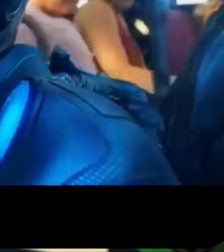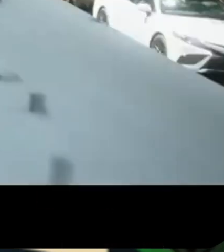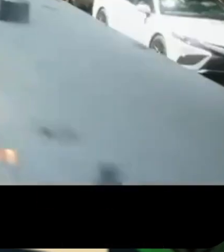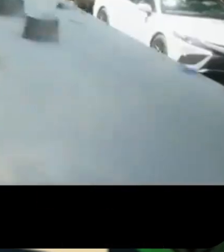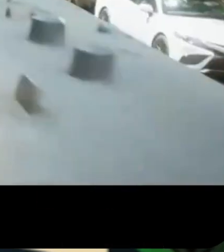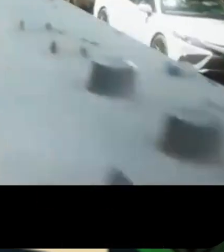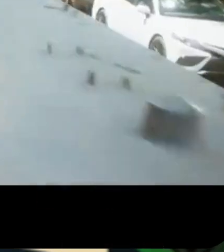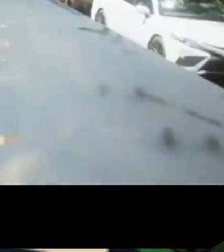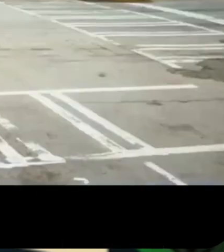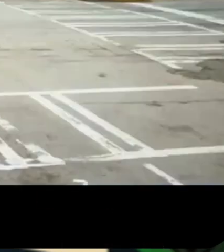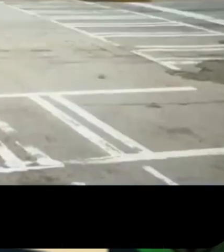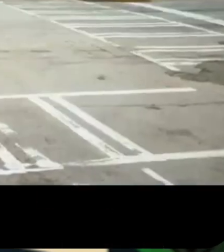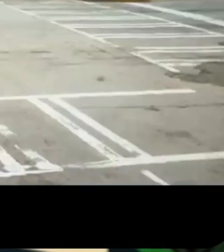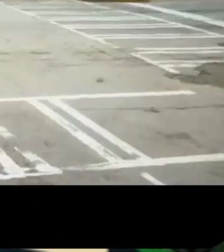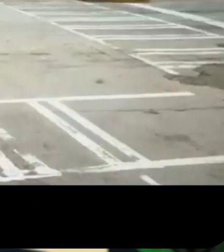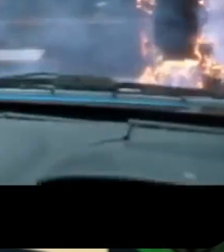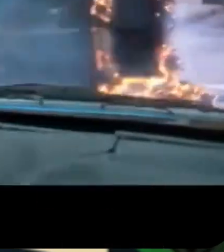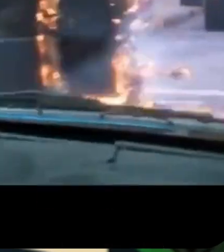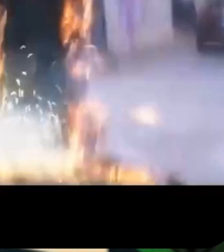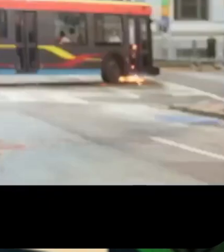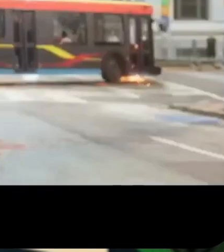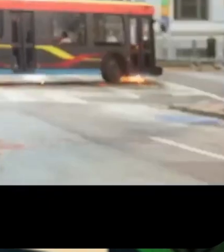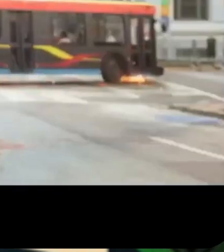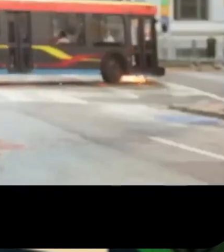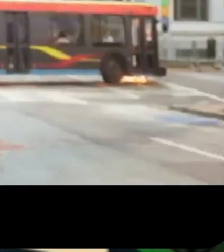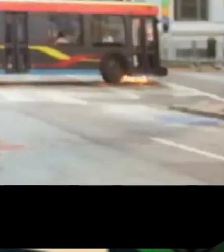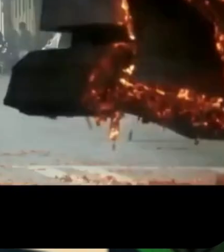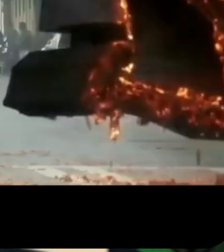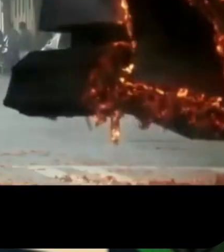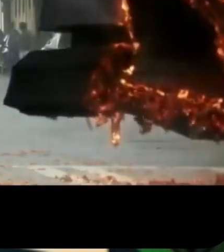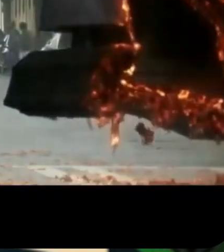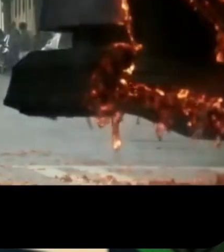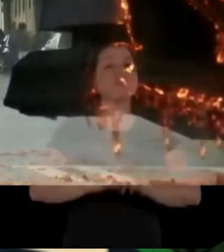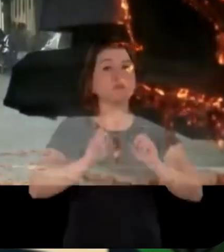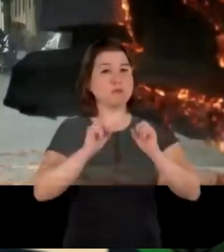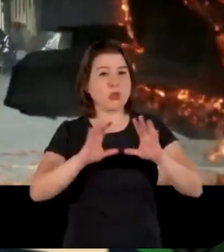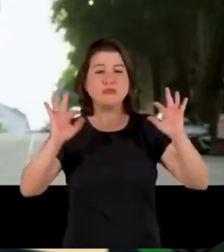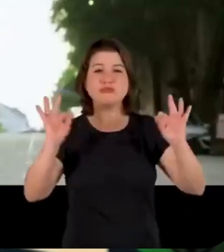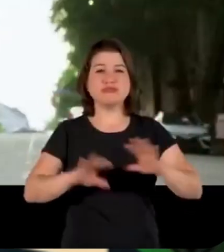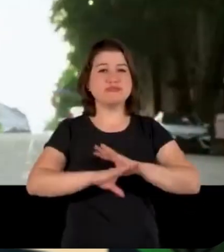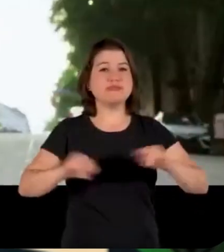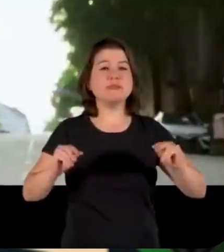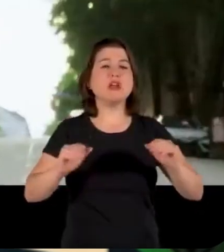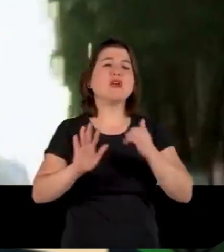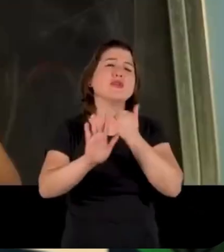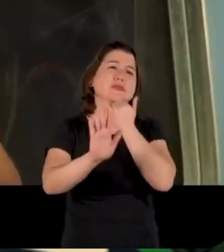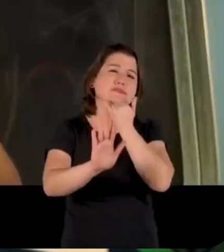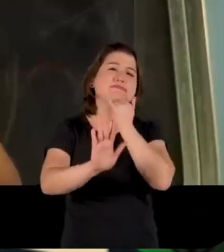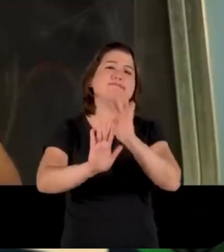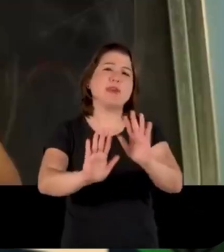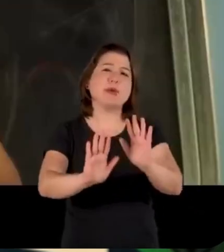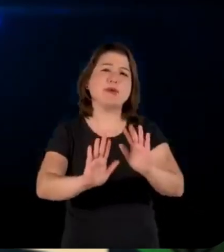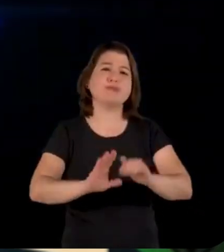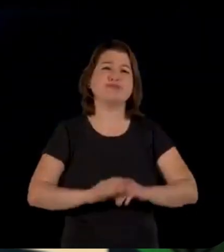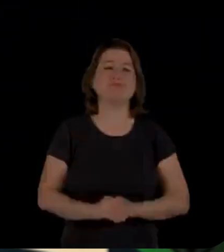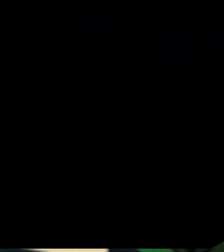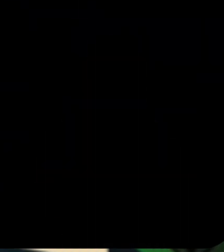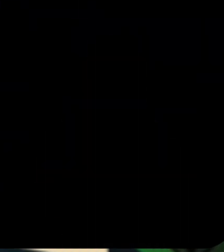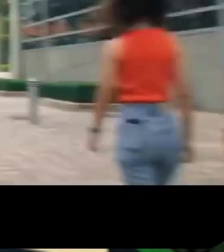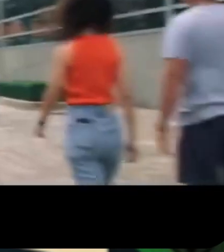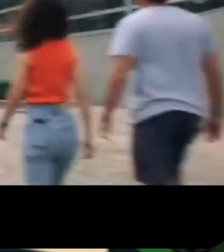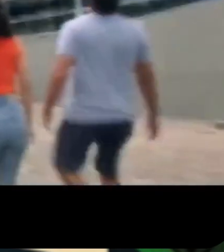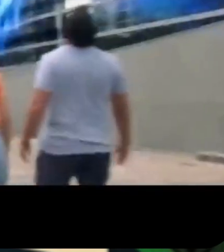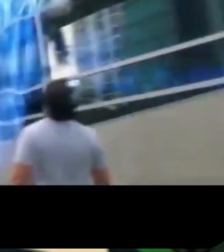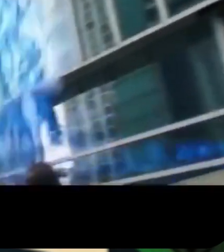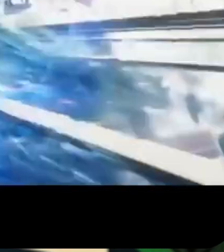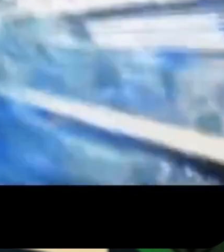o Alberto Reis, que também manda muito bem ali. Ele é tipo o tio Ben do negócio ali. O